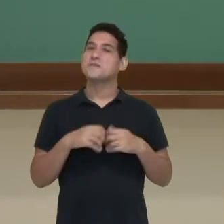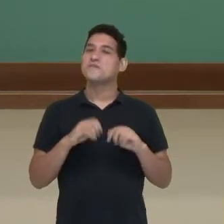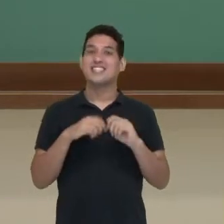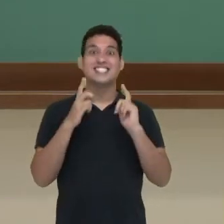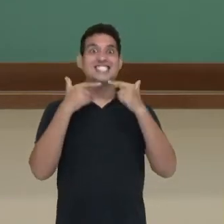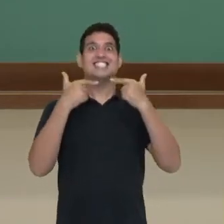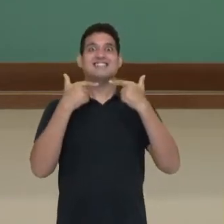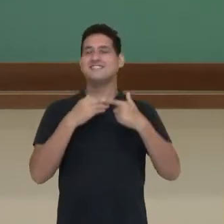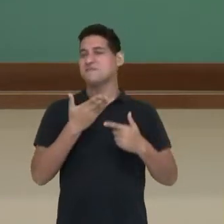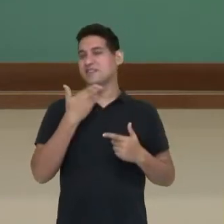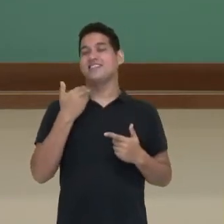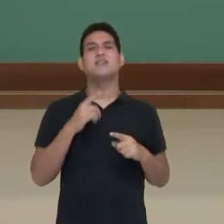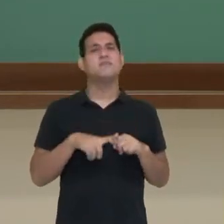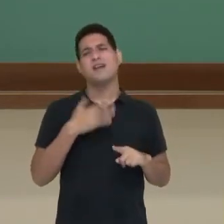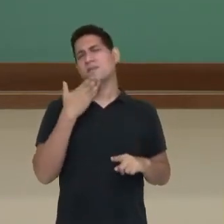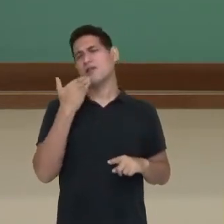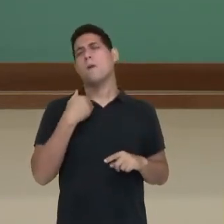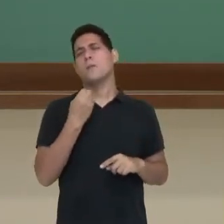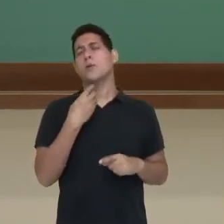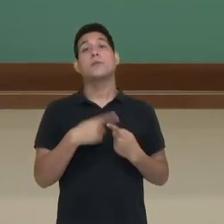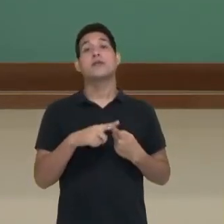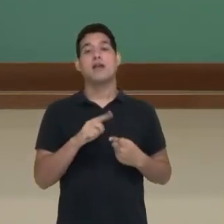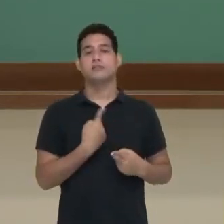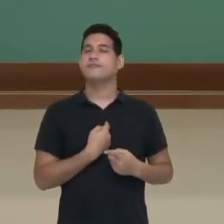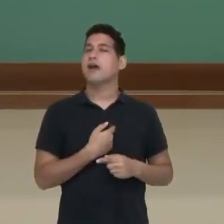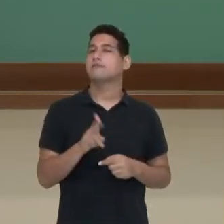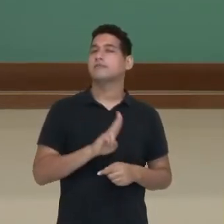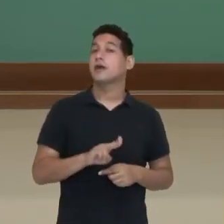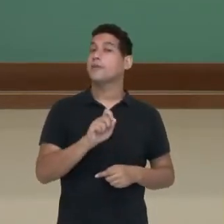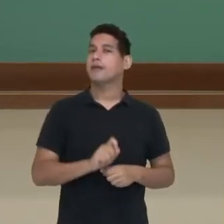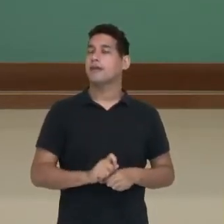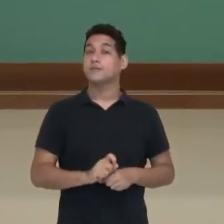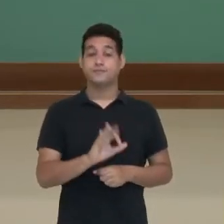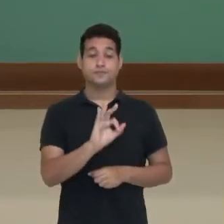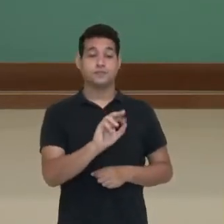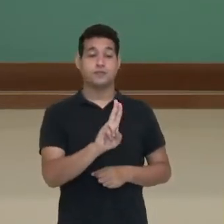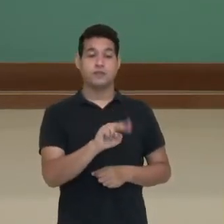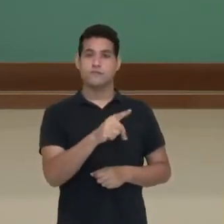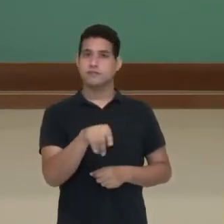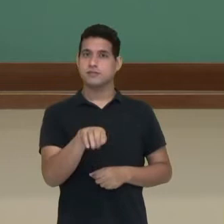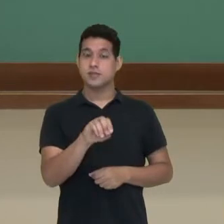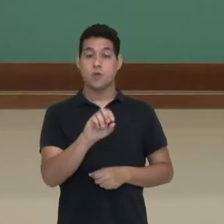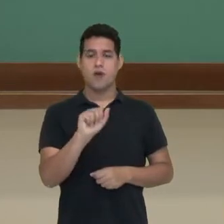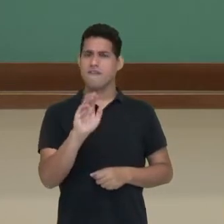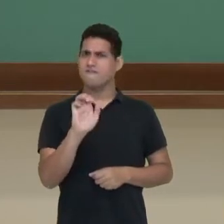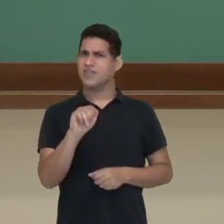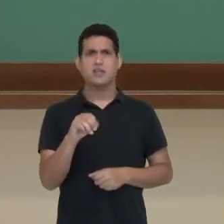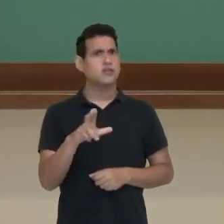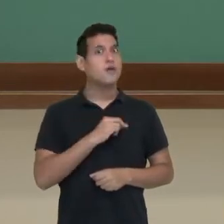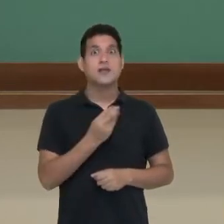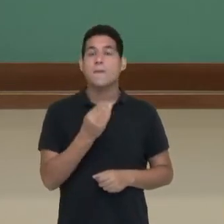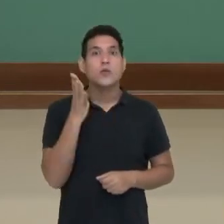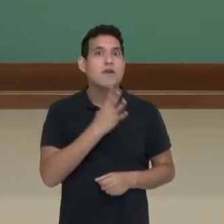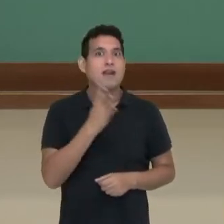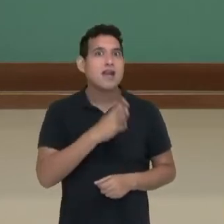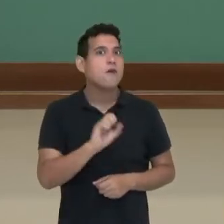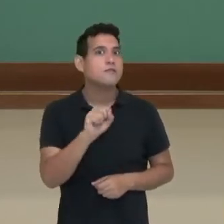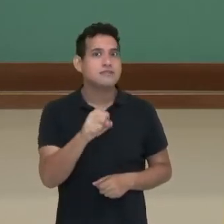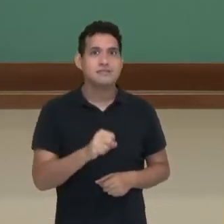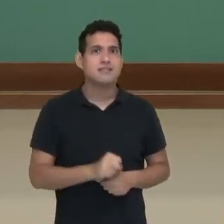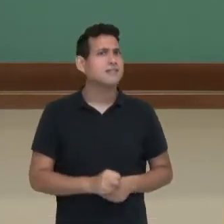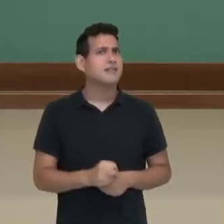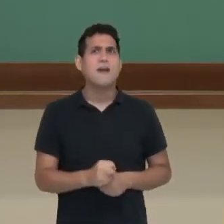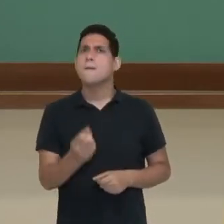aí. Mas já já vai ficar bom porque nós vamos trabalhar com função afim. E isso é muito legal. É sim. É